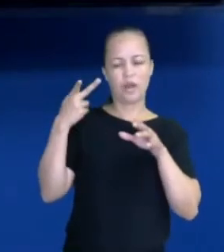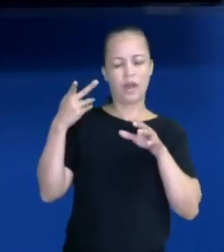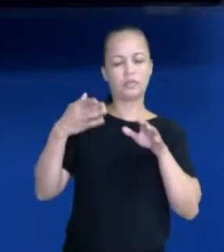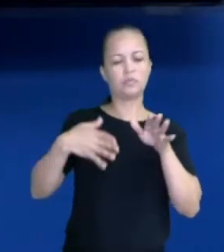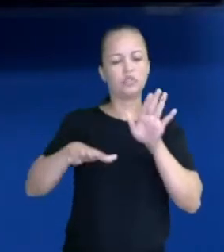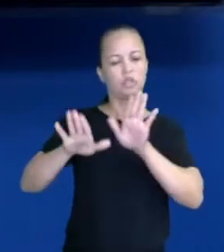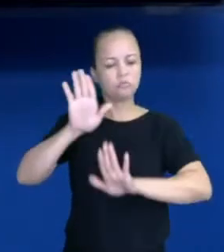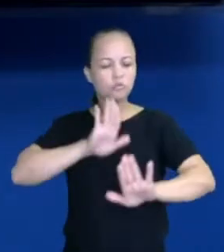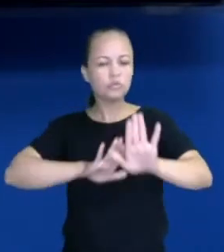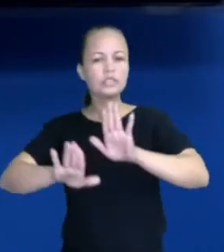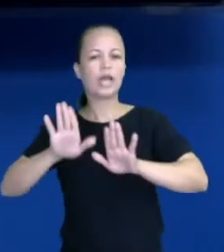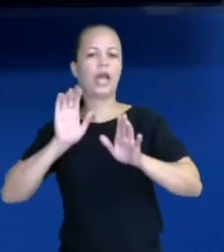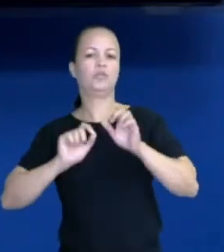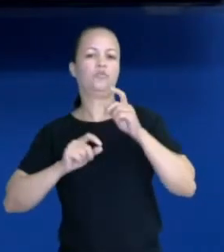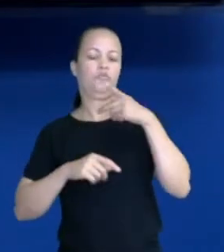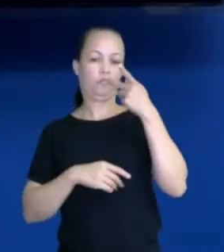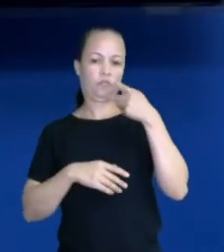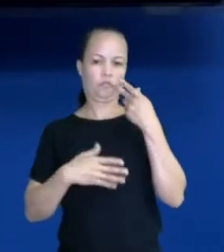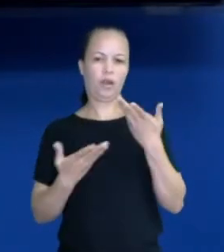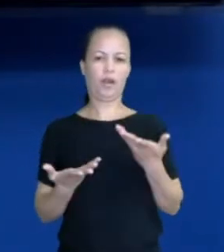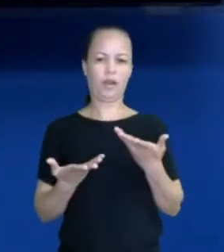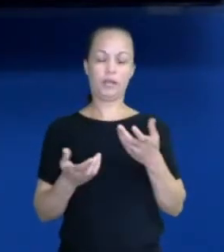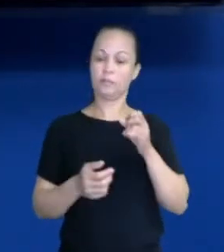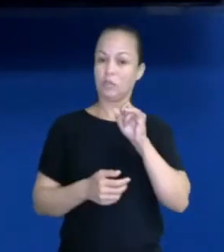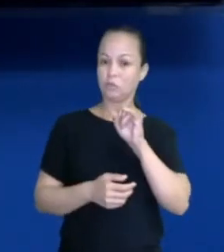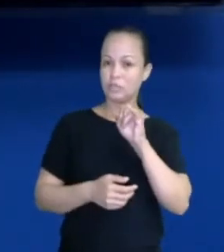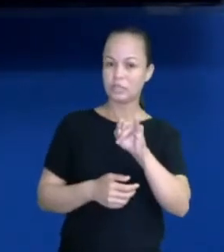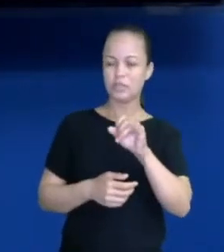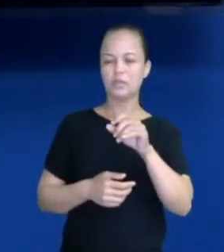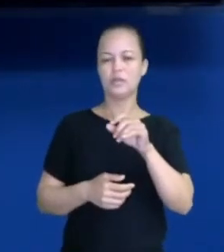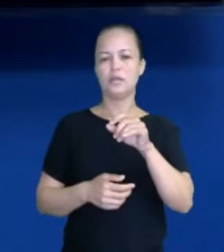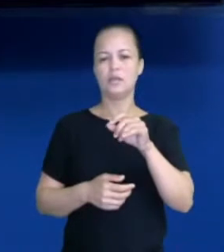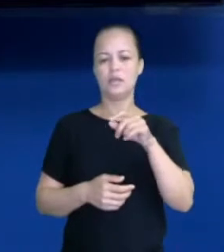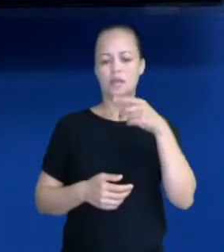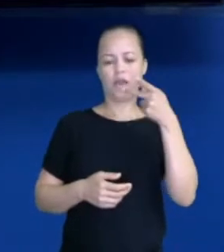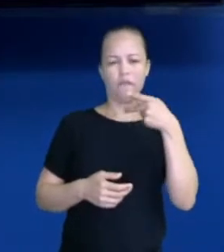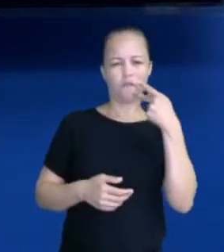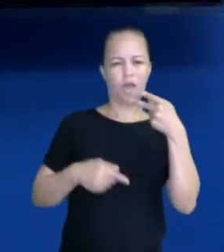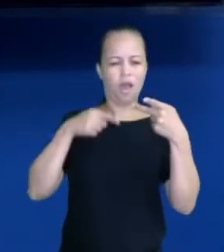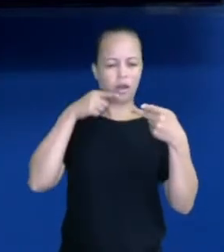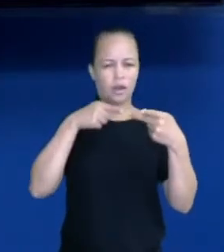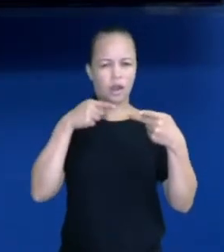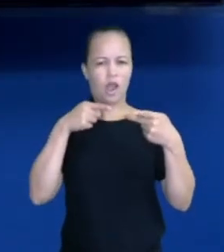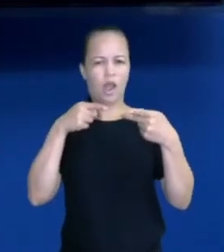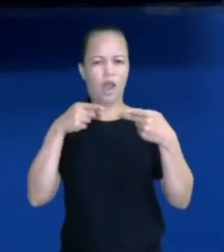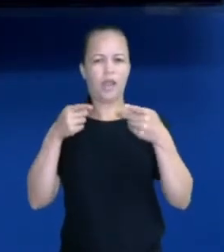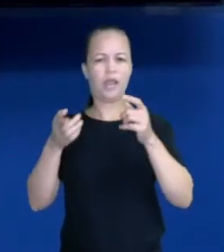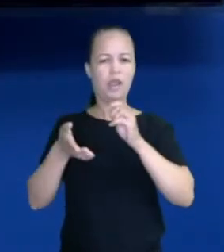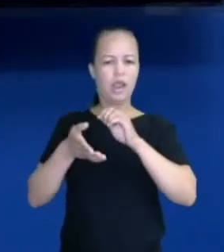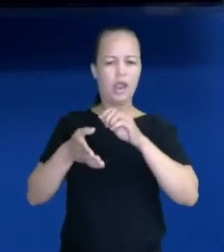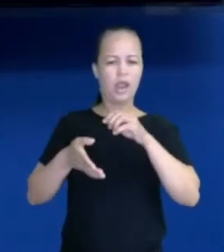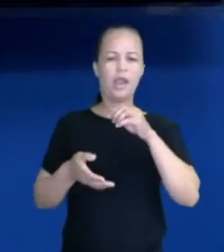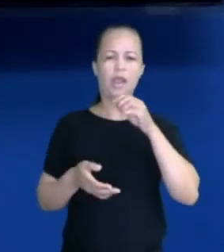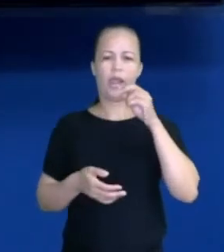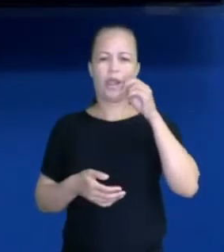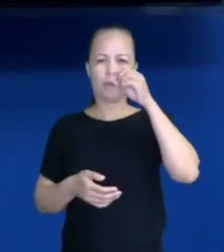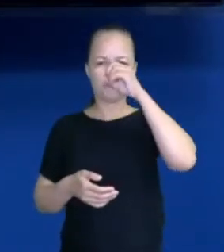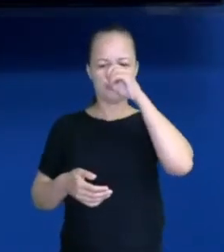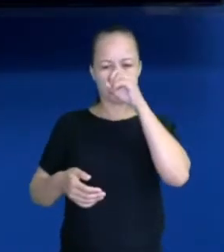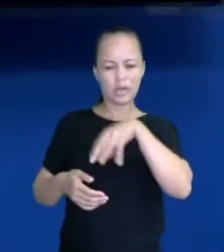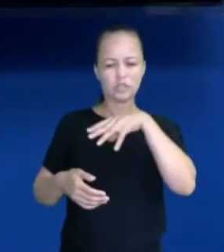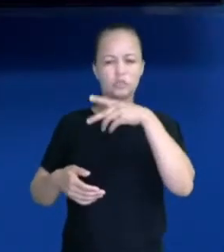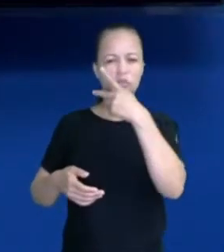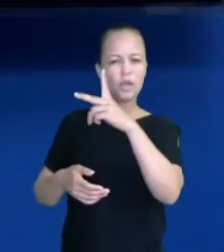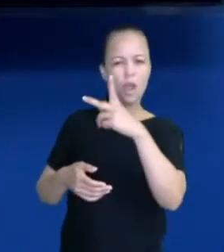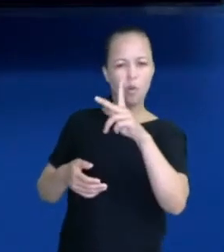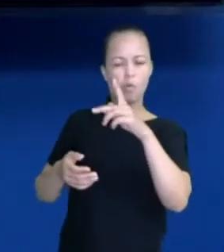Cuidado com o que se fala. Porque se essa fala, ela prejudica outra pessoa ou outras pessoas ou